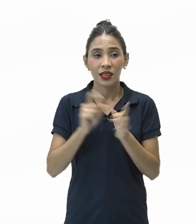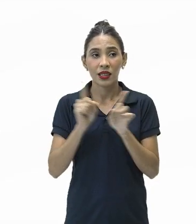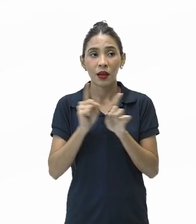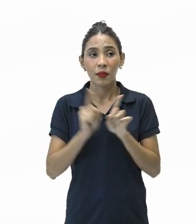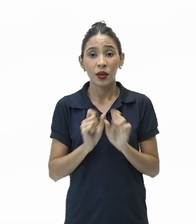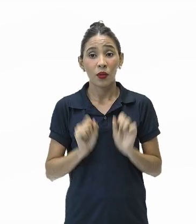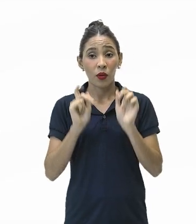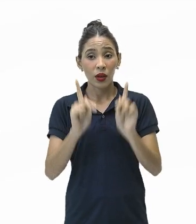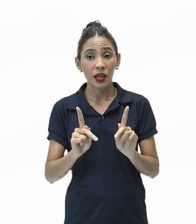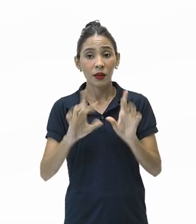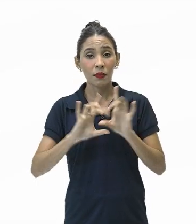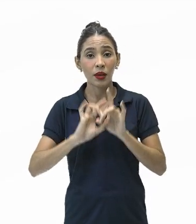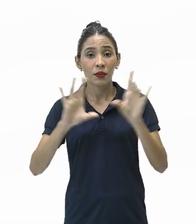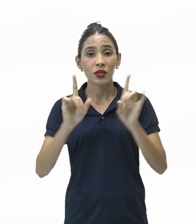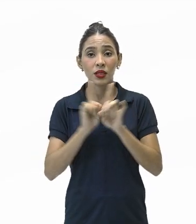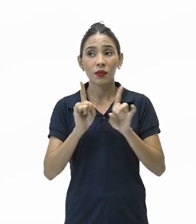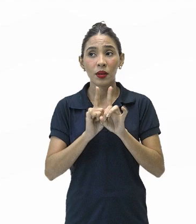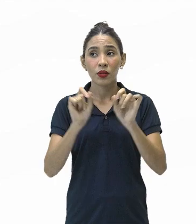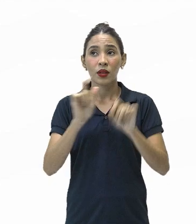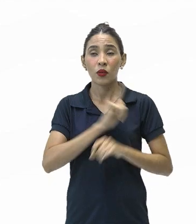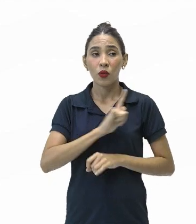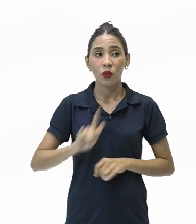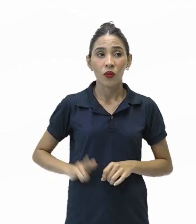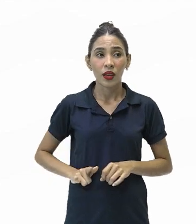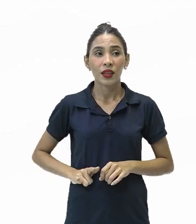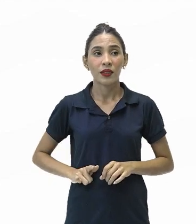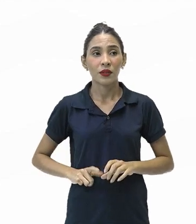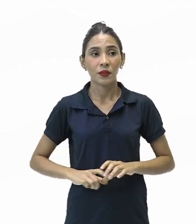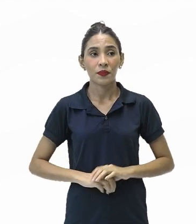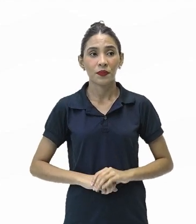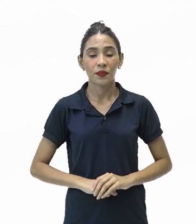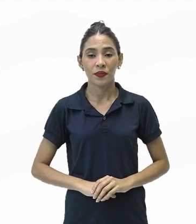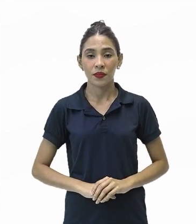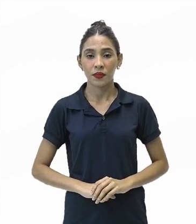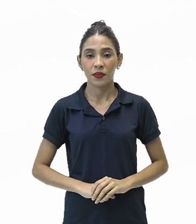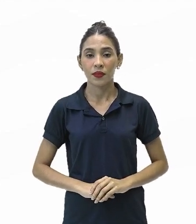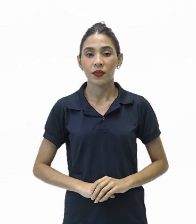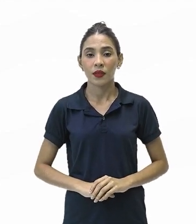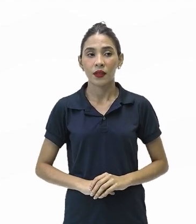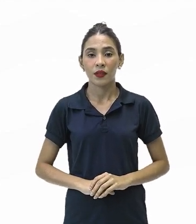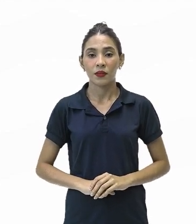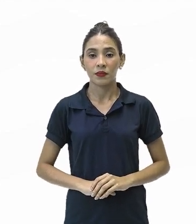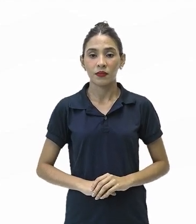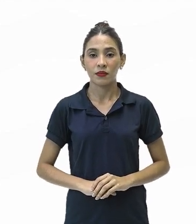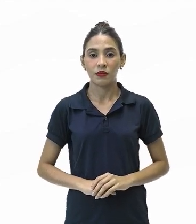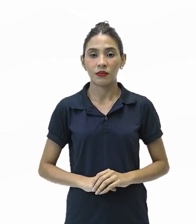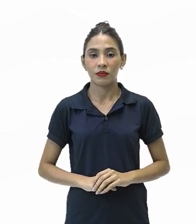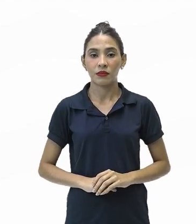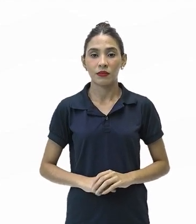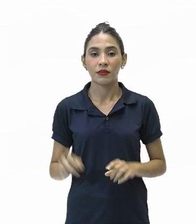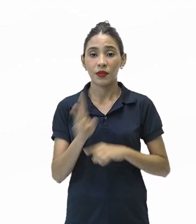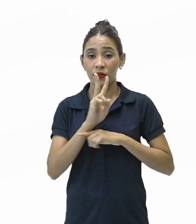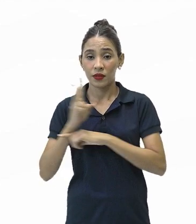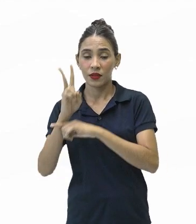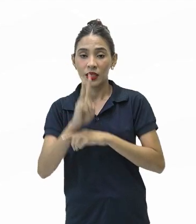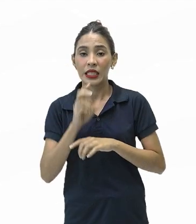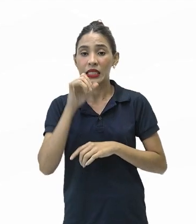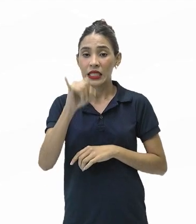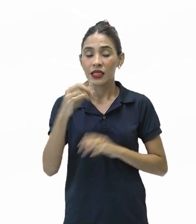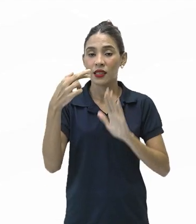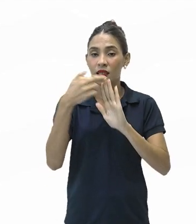tá bom? Que permite o governo monitorar via satélite se as regras do Código